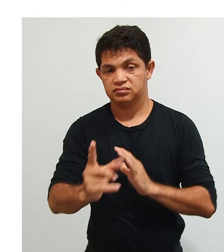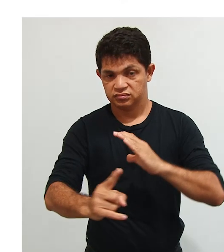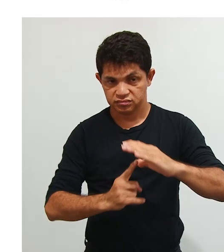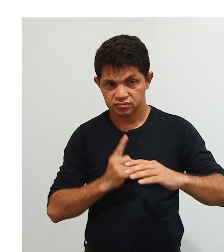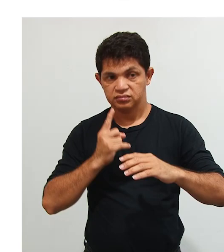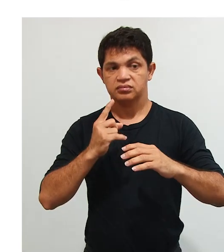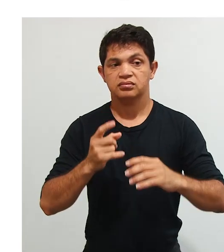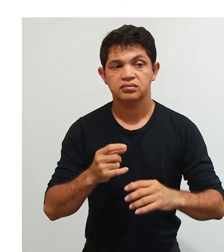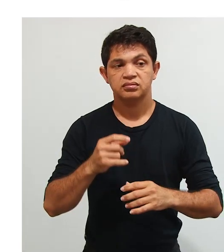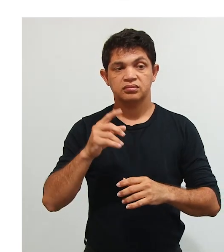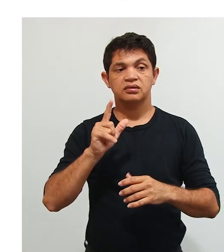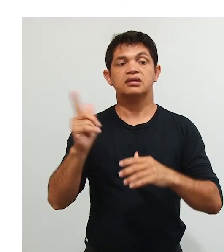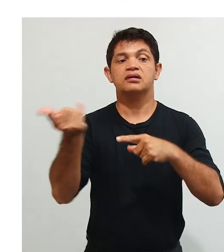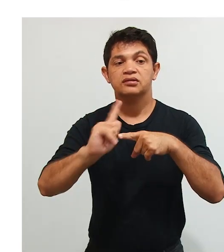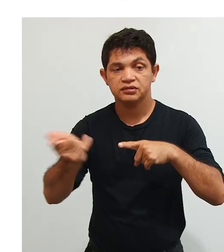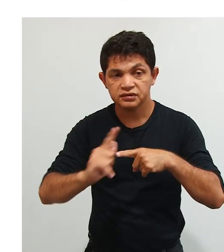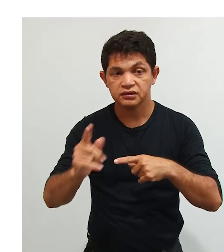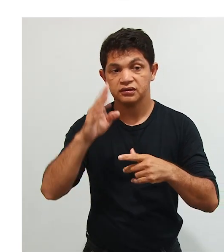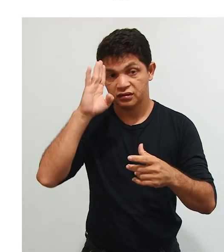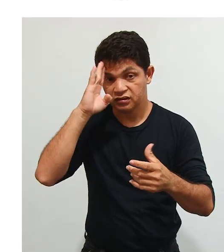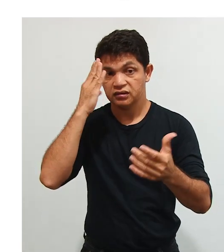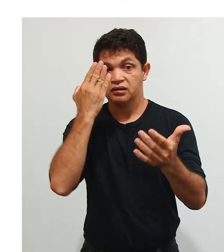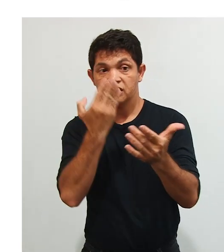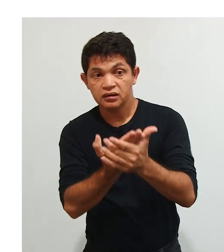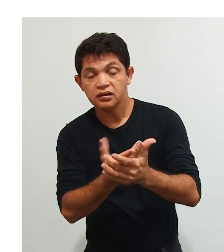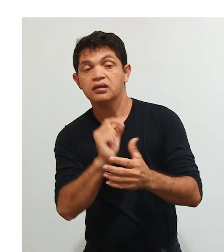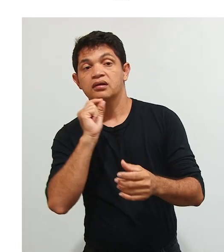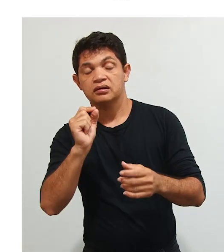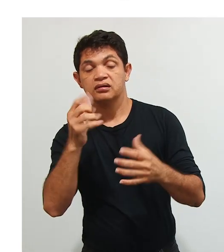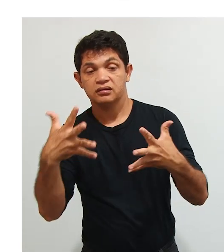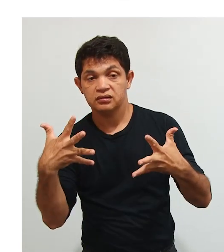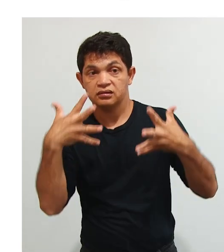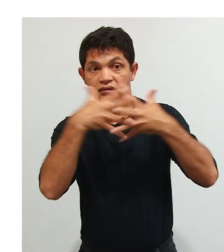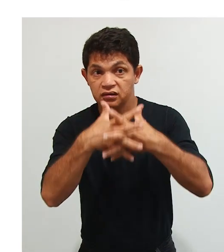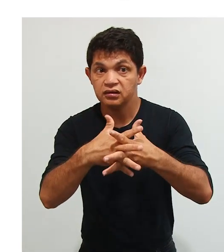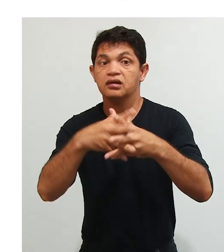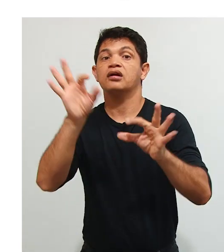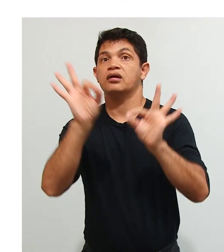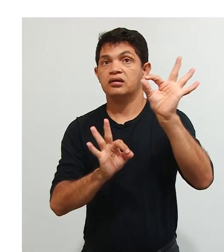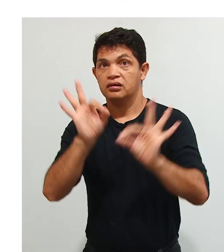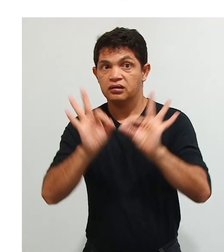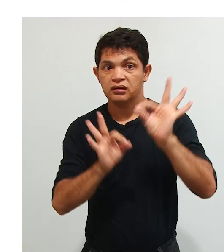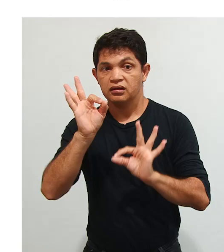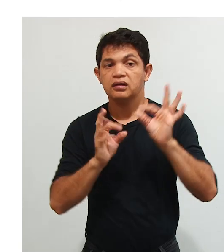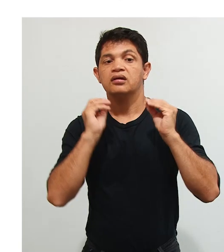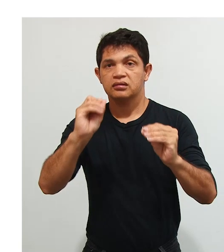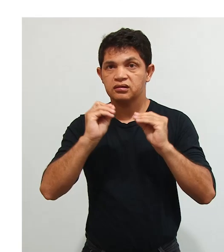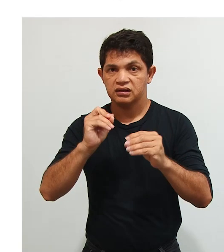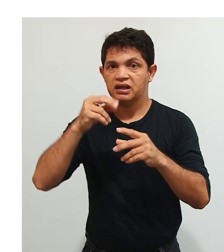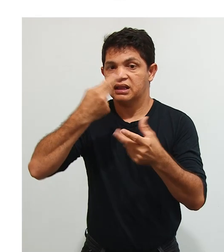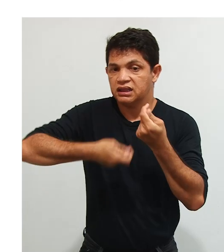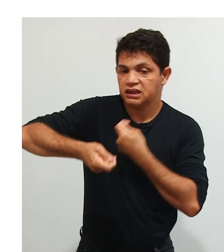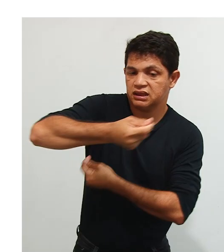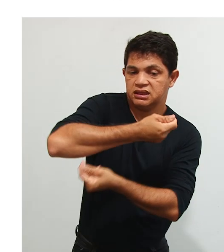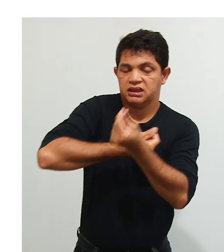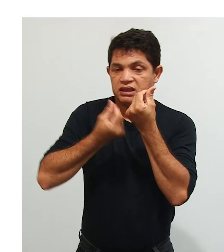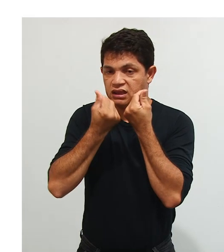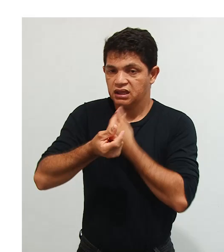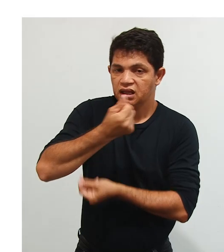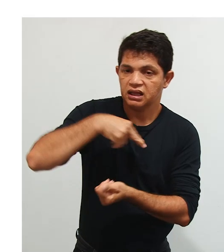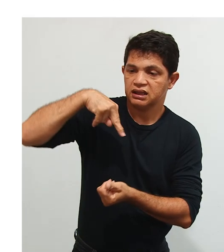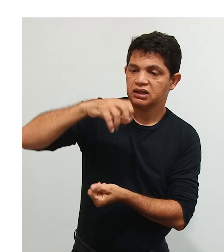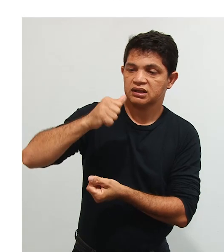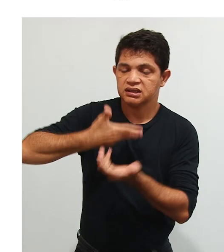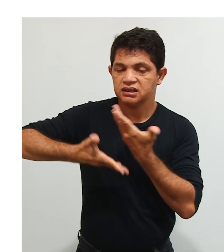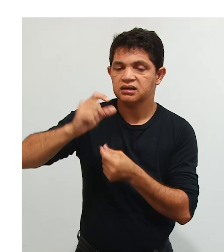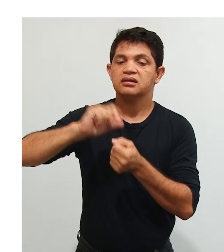atendem. Gestão de conflitos e negociação. Aqui na gestão de conflitos, nós vamos ter